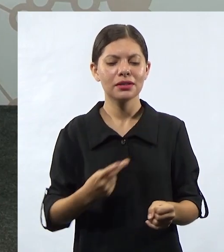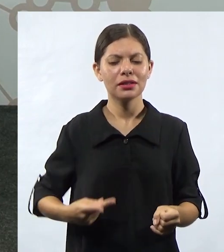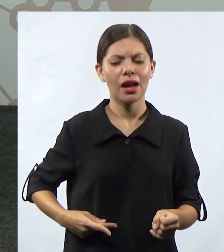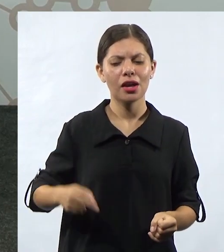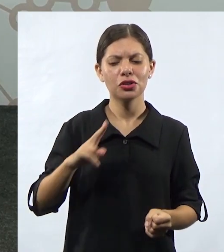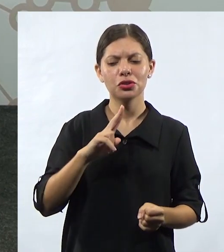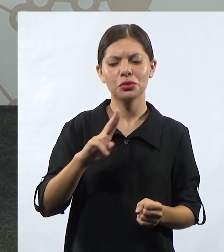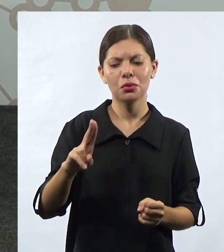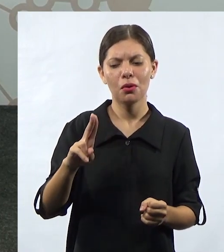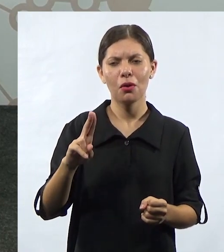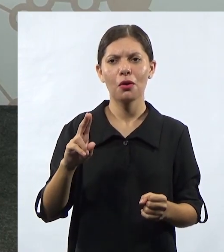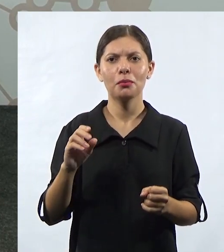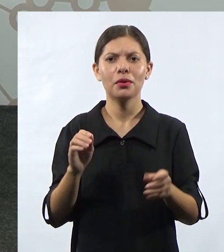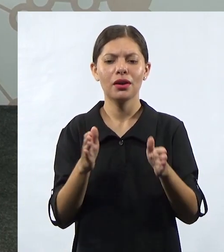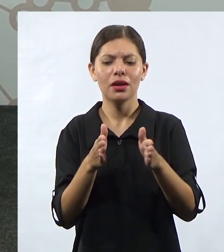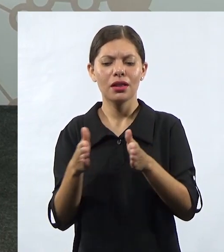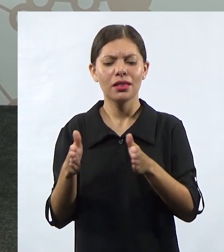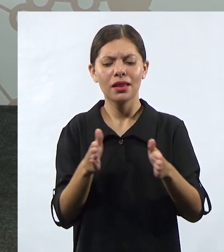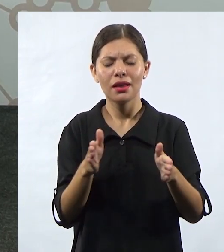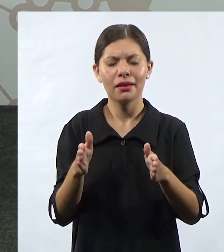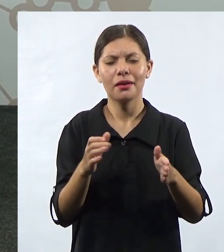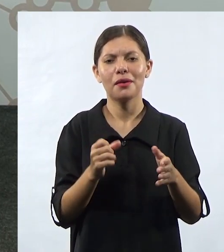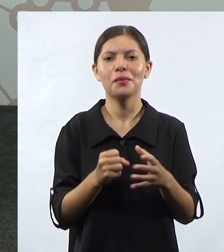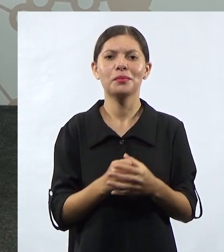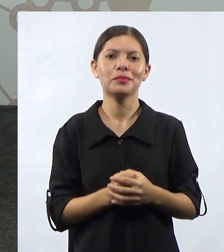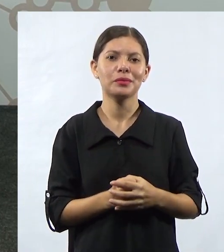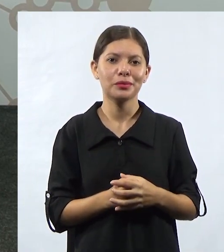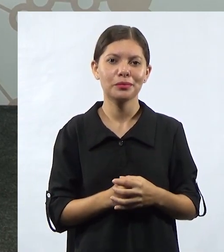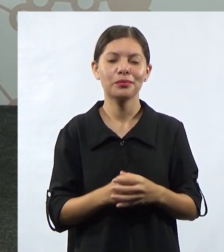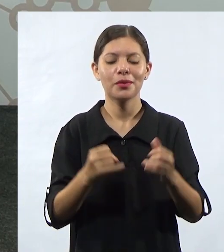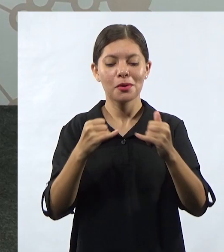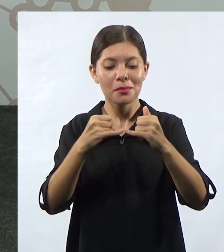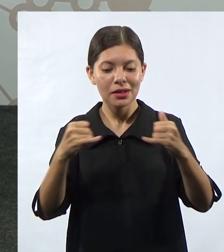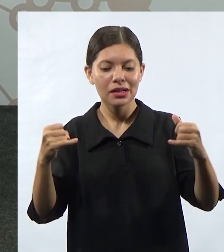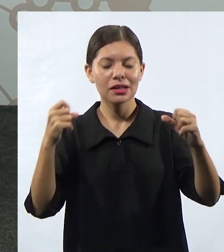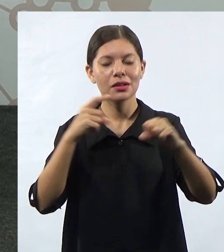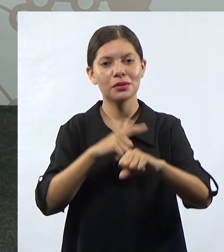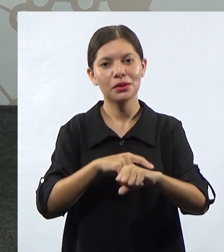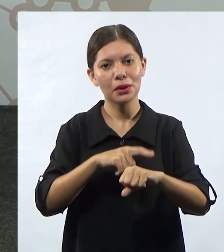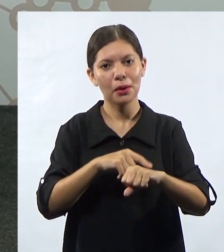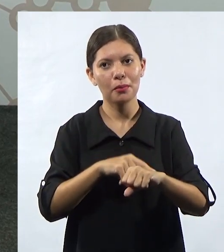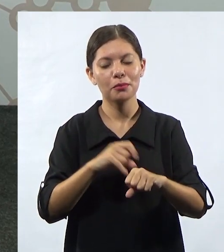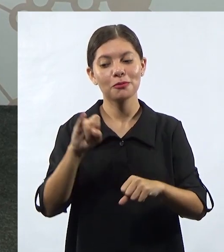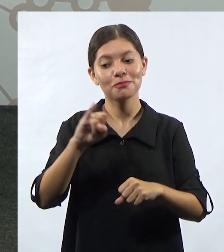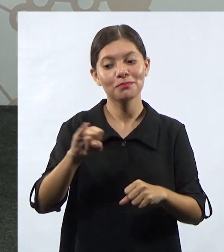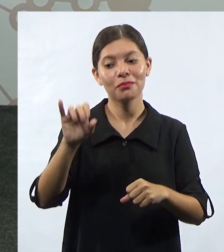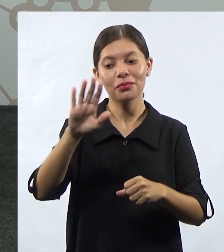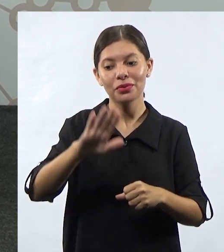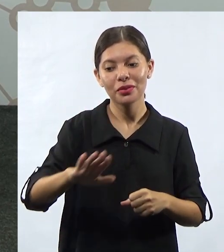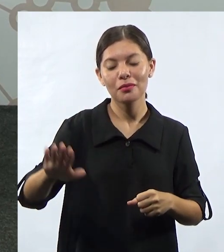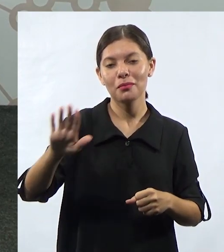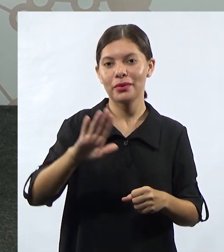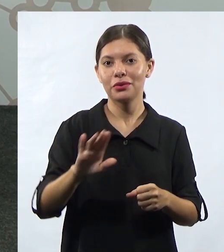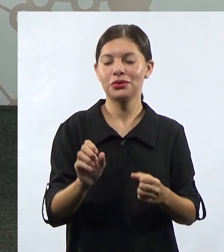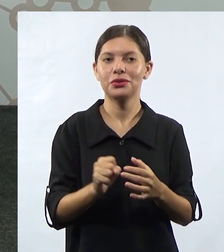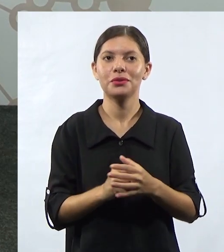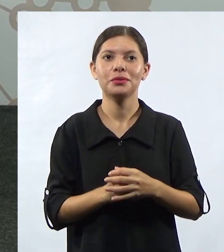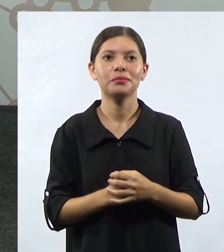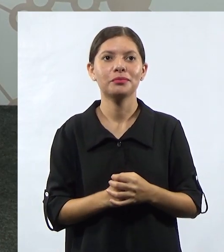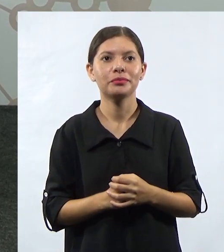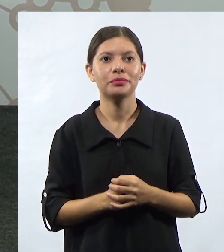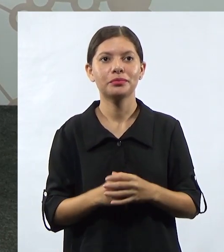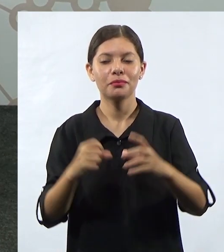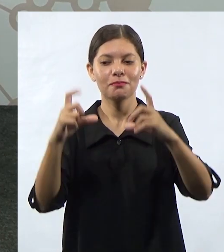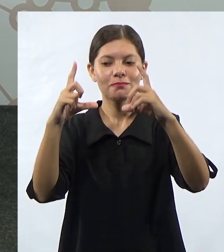de tal, de tanto a tanto tempo. Nunca tinha feito essa associação. Pois é uma linha do tempo imagética, né? Porque é uma linha do